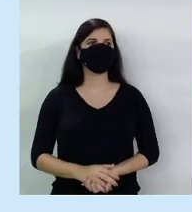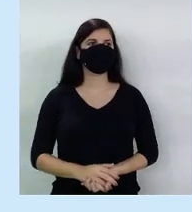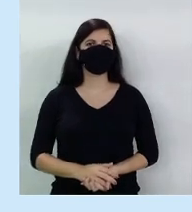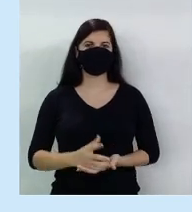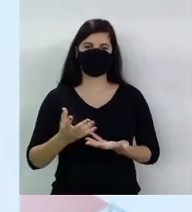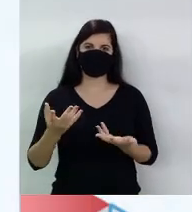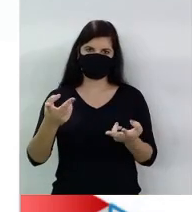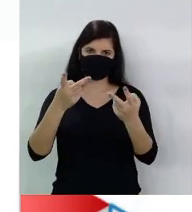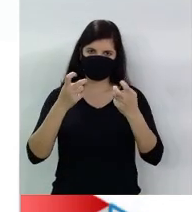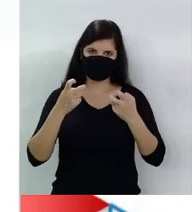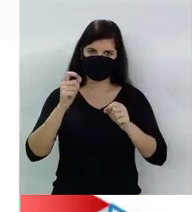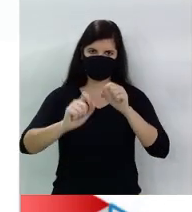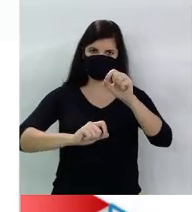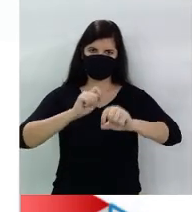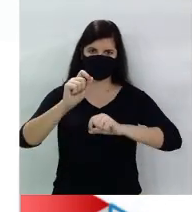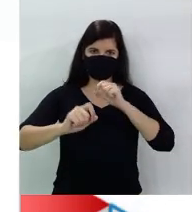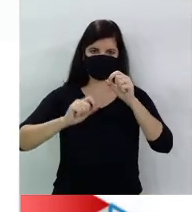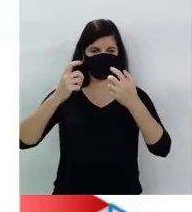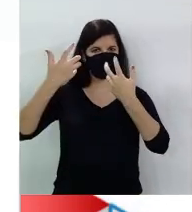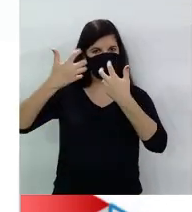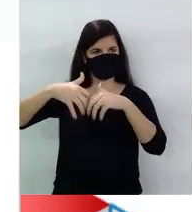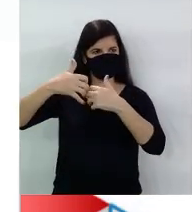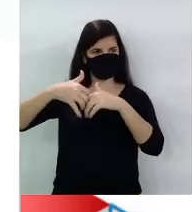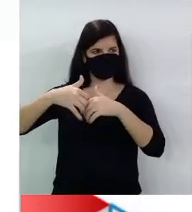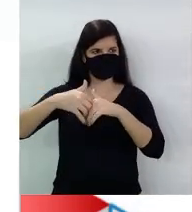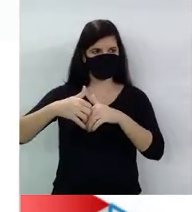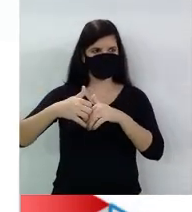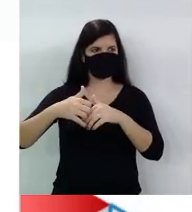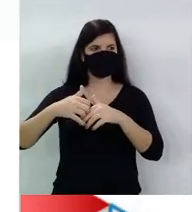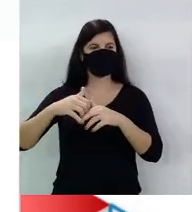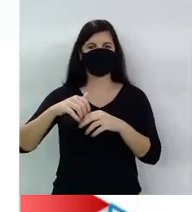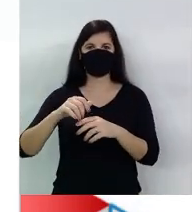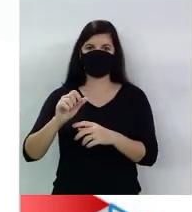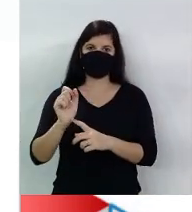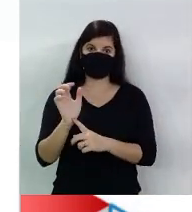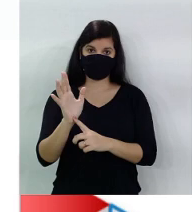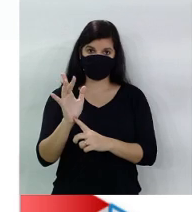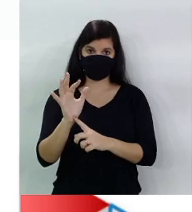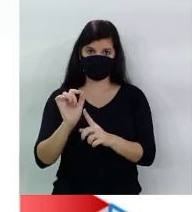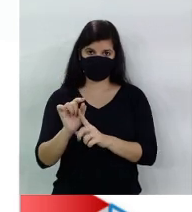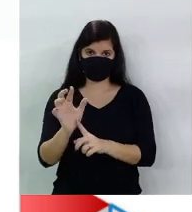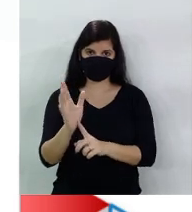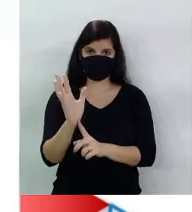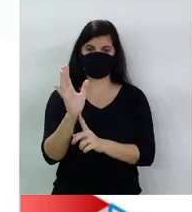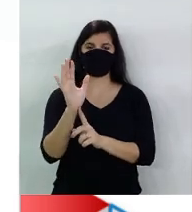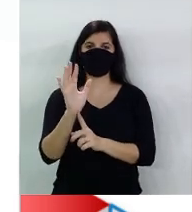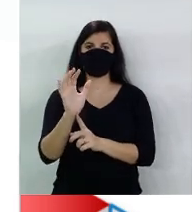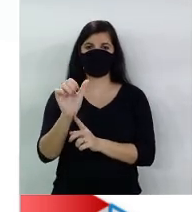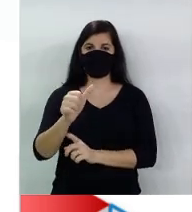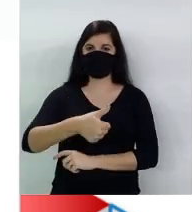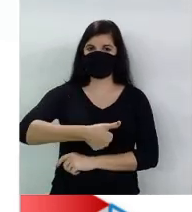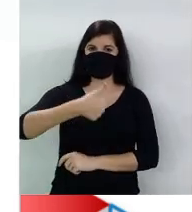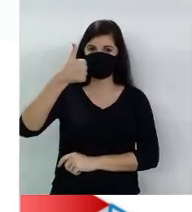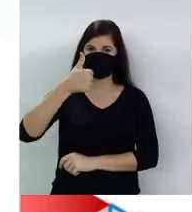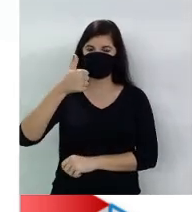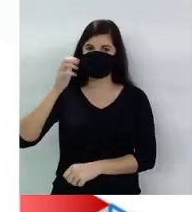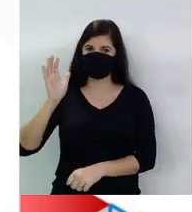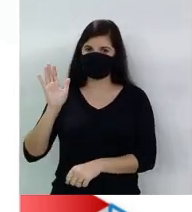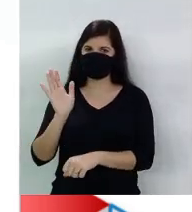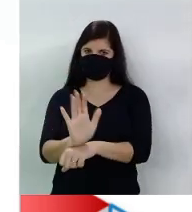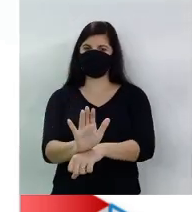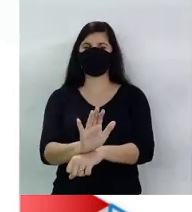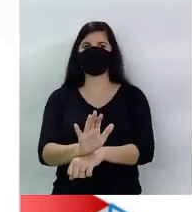tela, nós temos a seguinte reflexão. Quem acende uma vela é o primeiro a se beneficiar